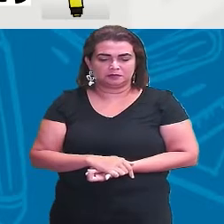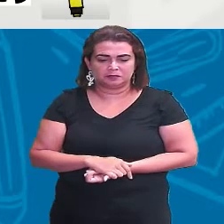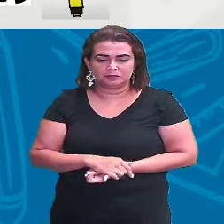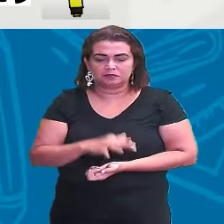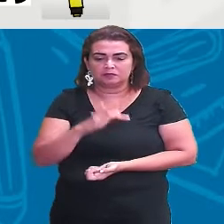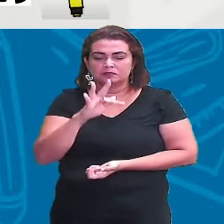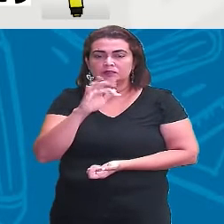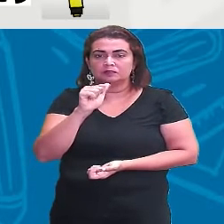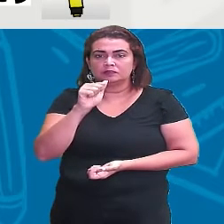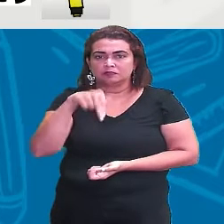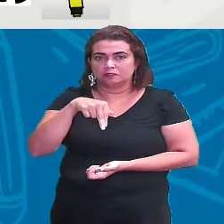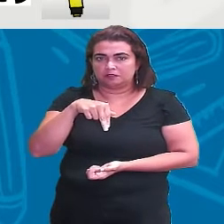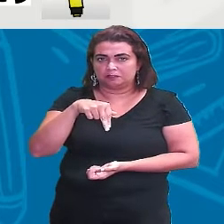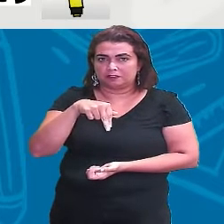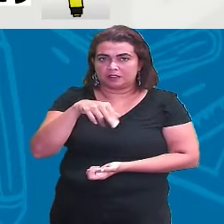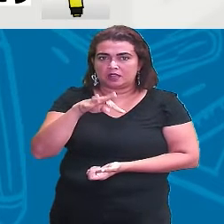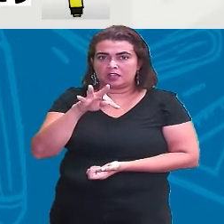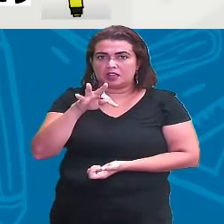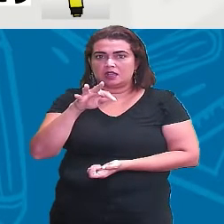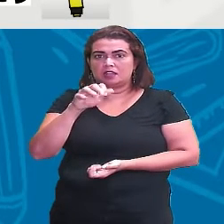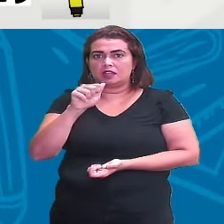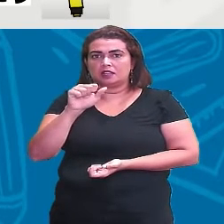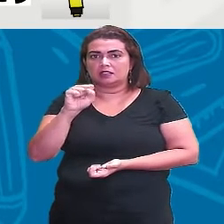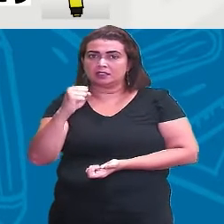de fantasma.